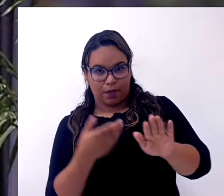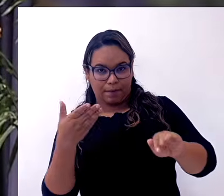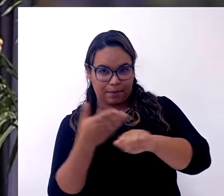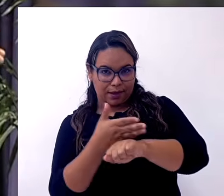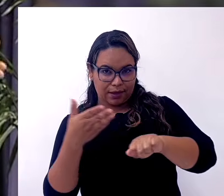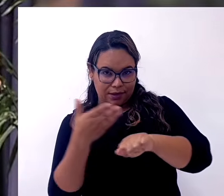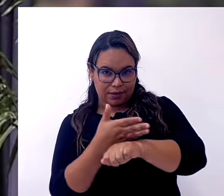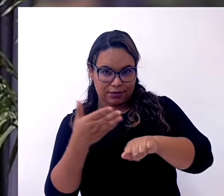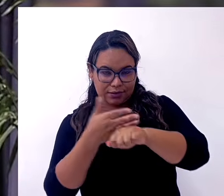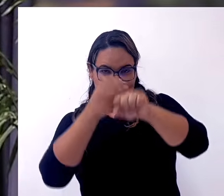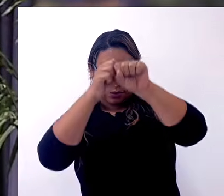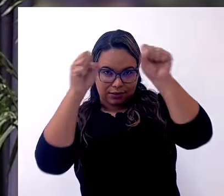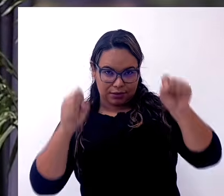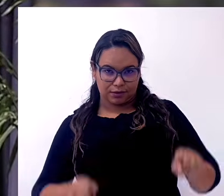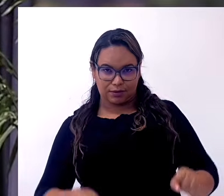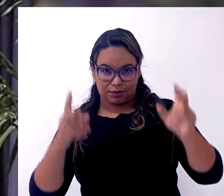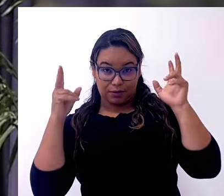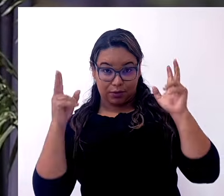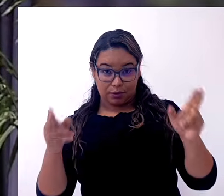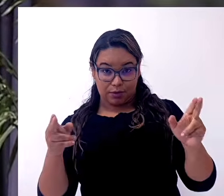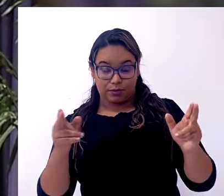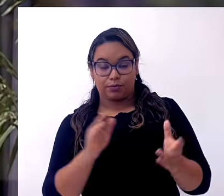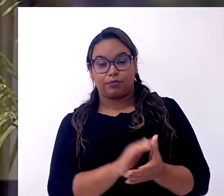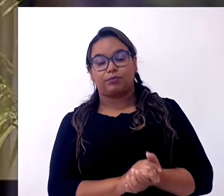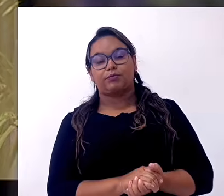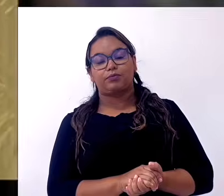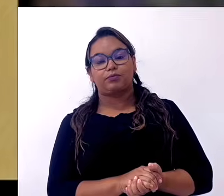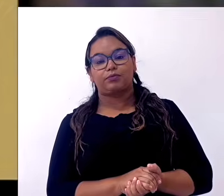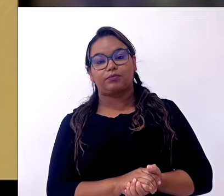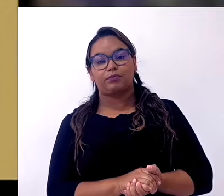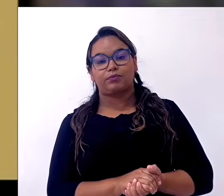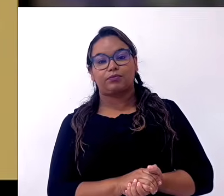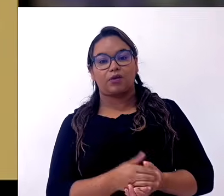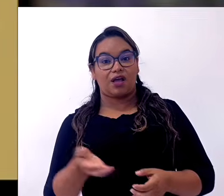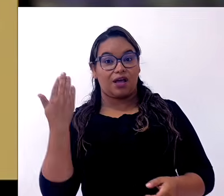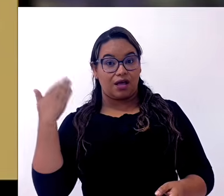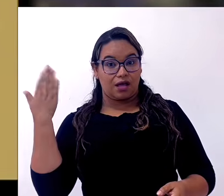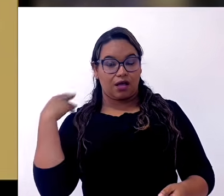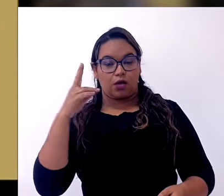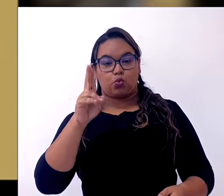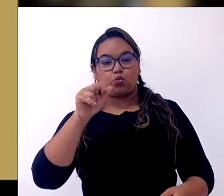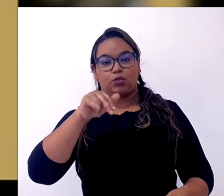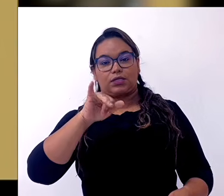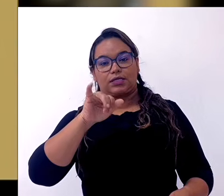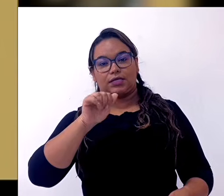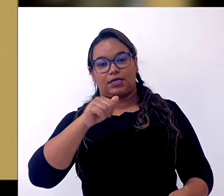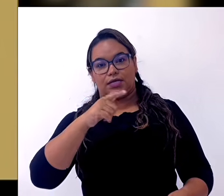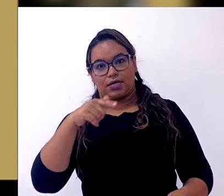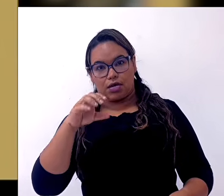quê? A águia de 2 cabeças é o símbolo da maçonaria.